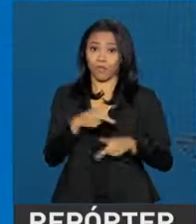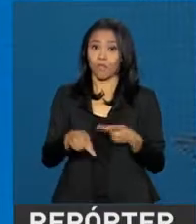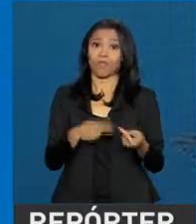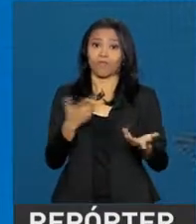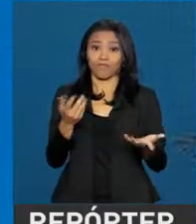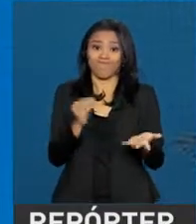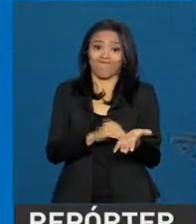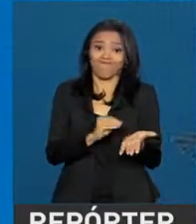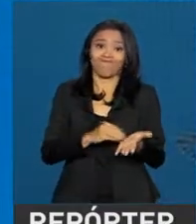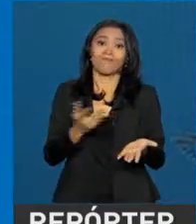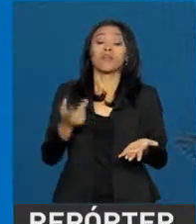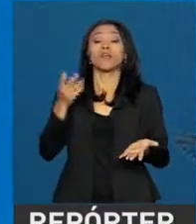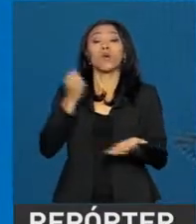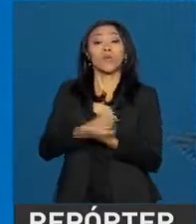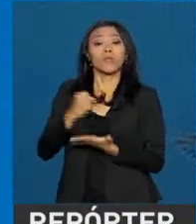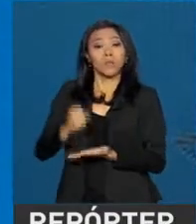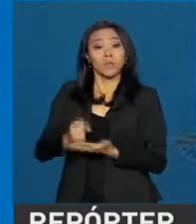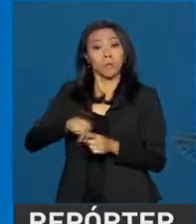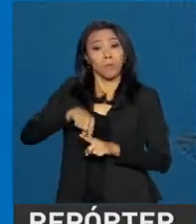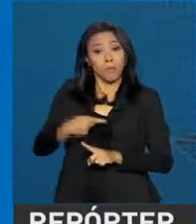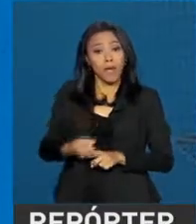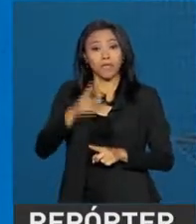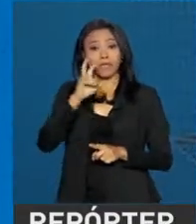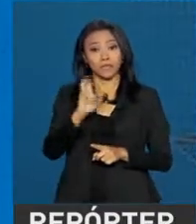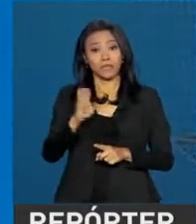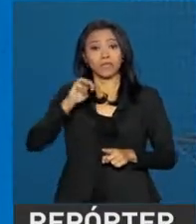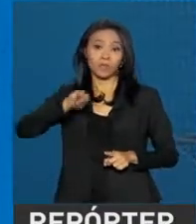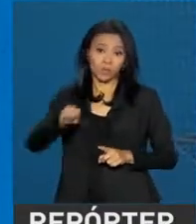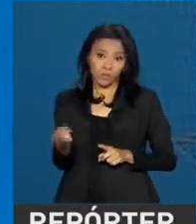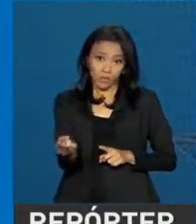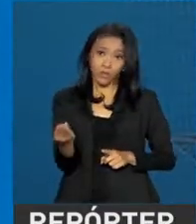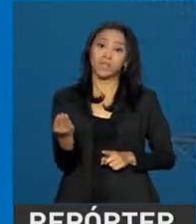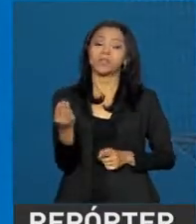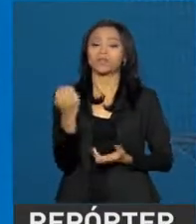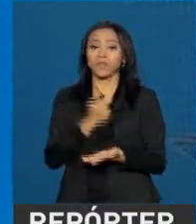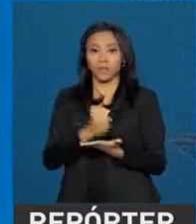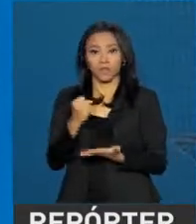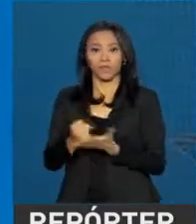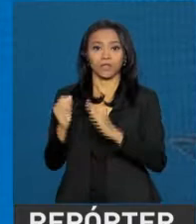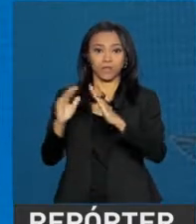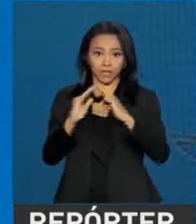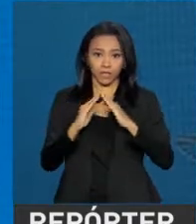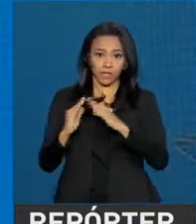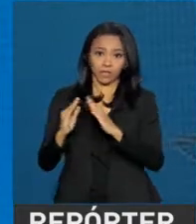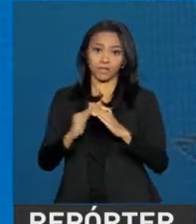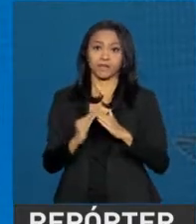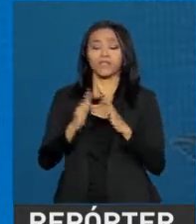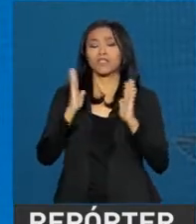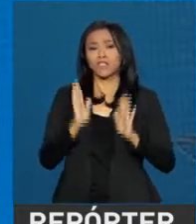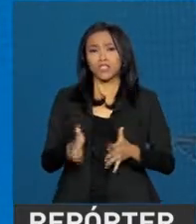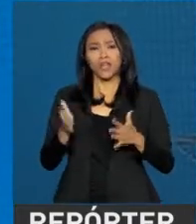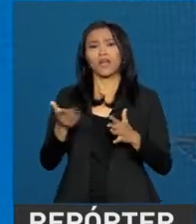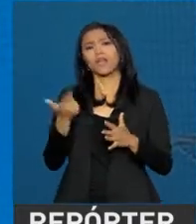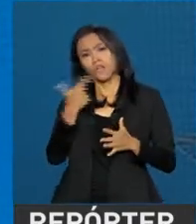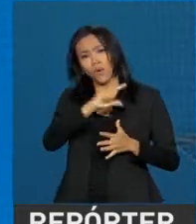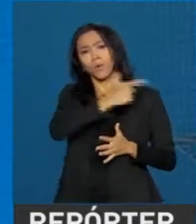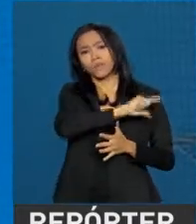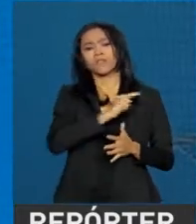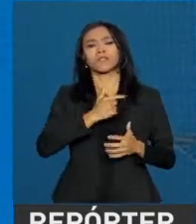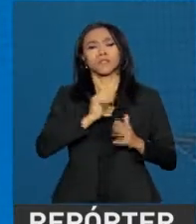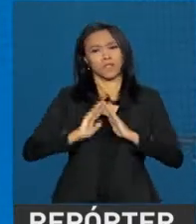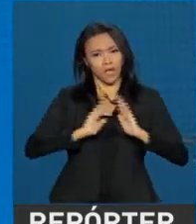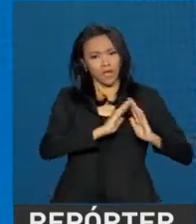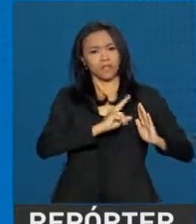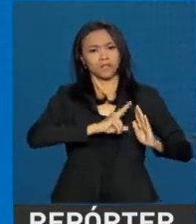de unidades é aqui a grande maioria já entregue outras tantas a ser entregues é um